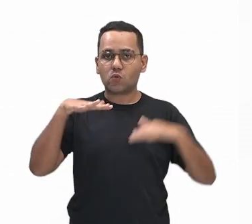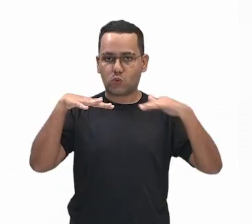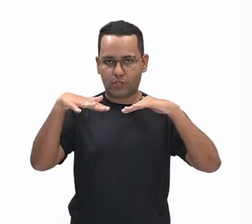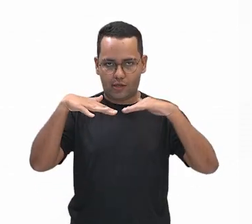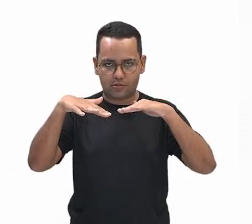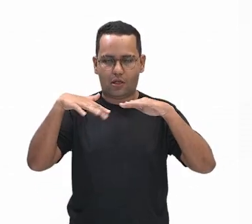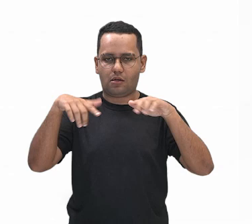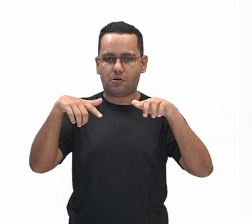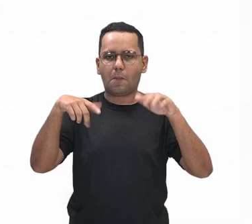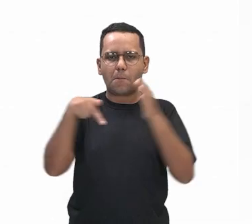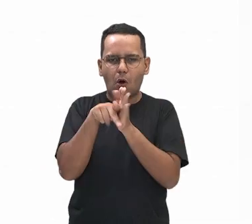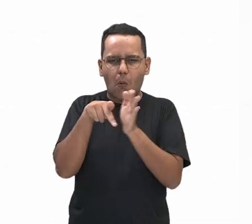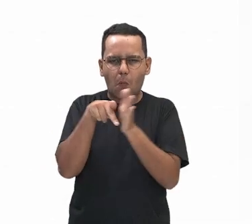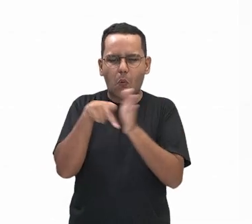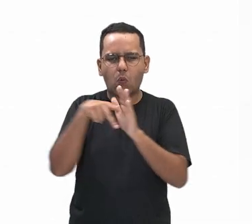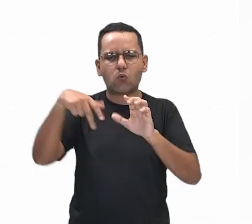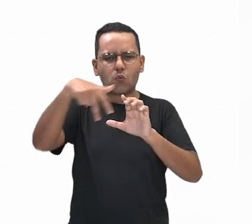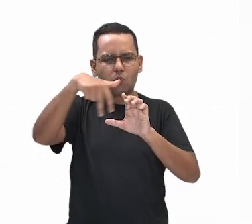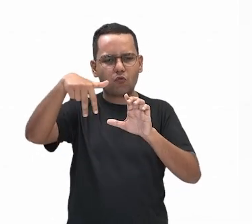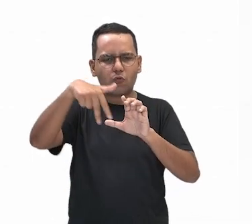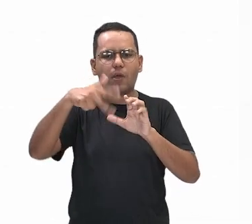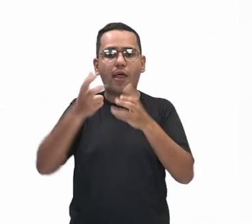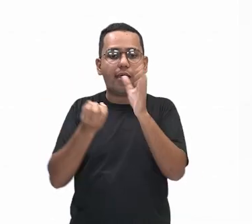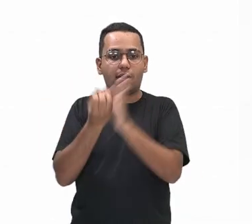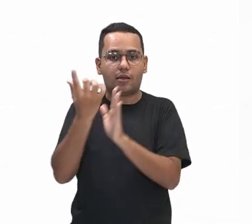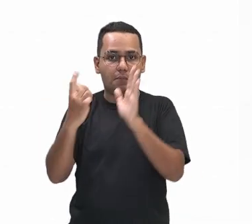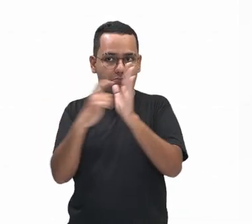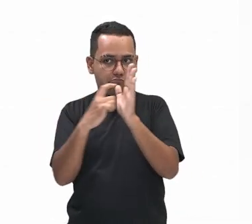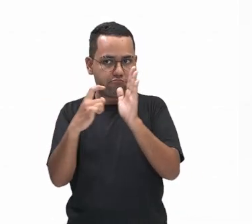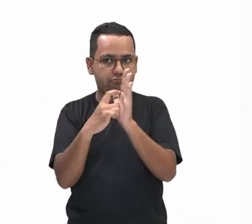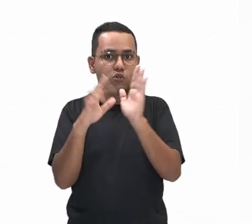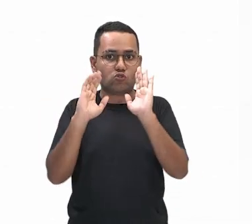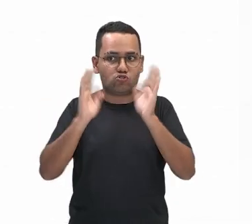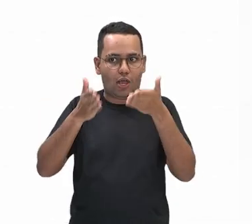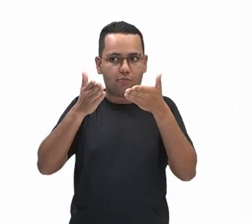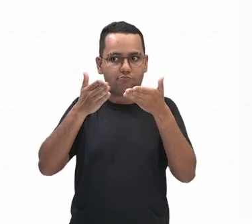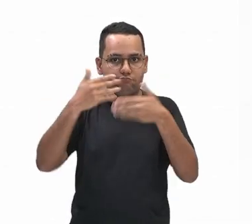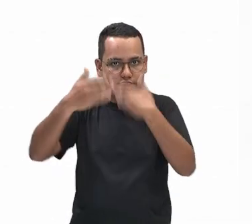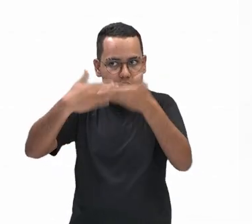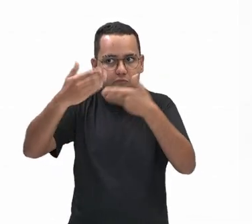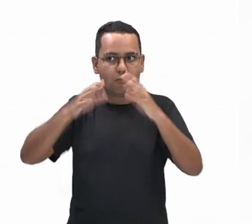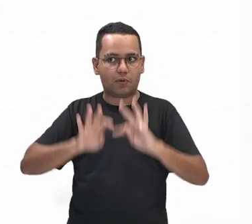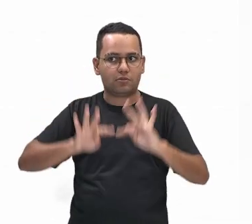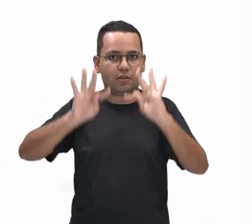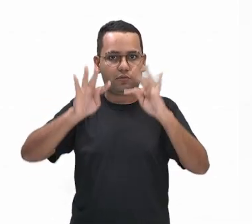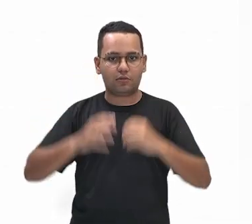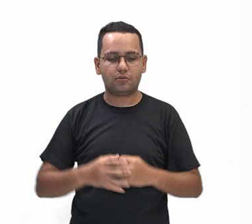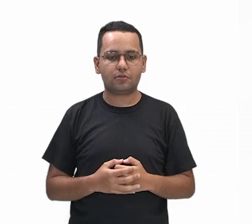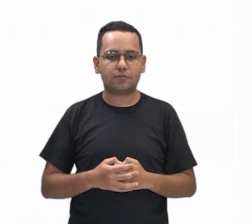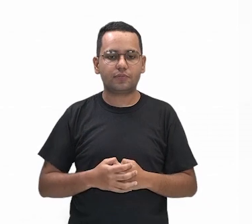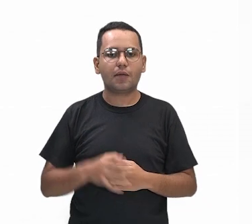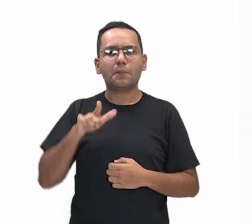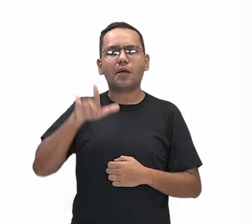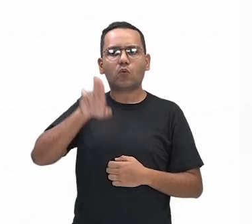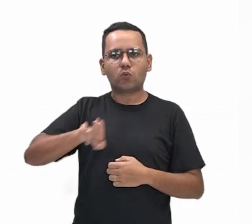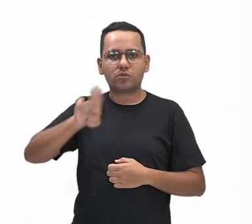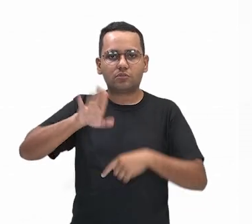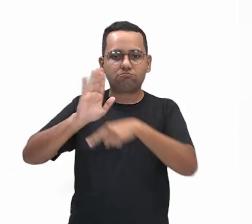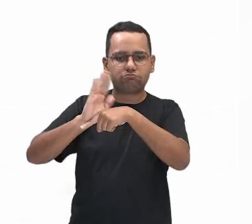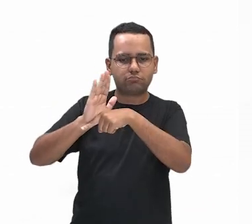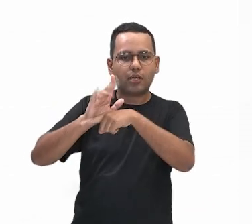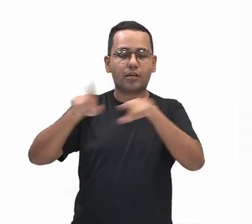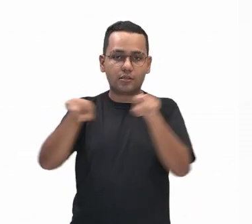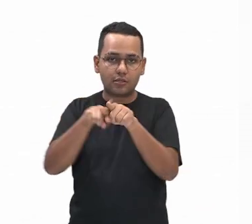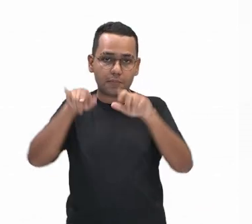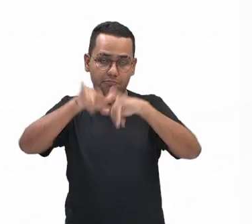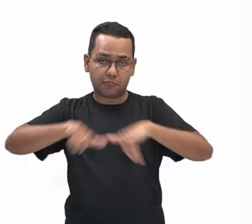são criados por meio de programas avançados e são normalmente usados no cinema e na